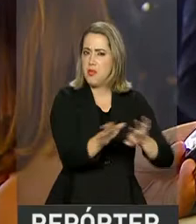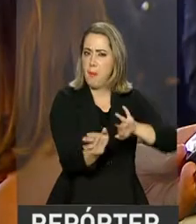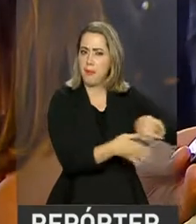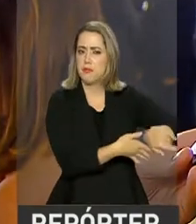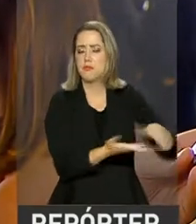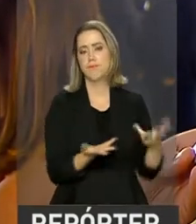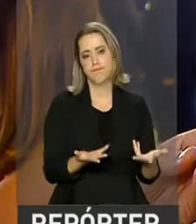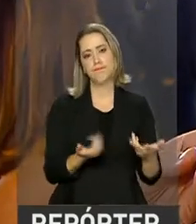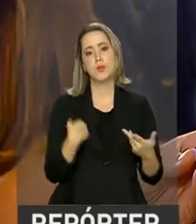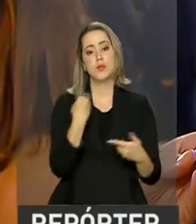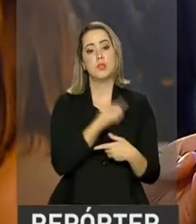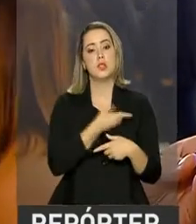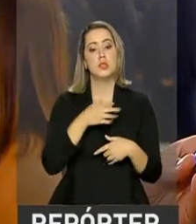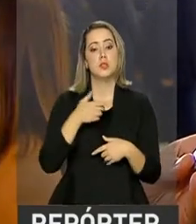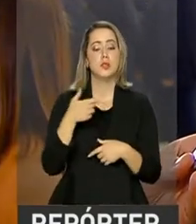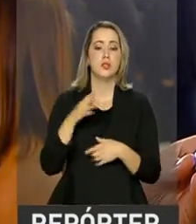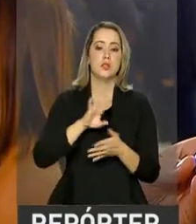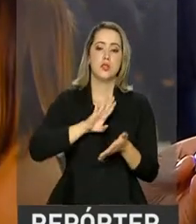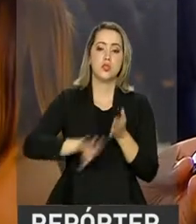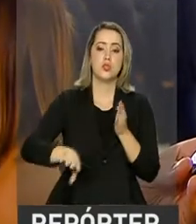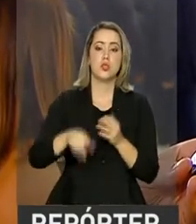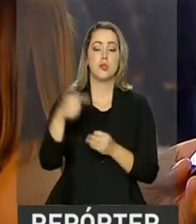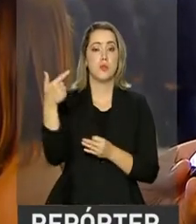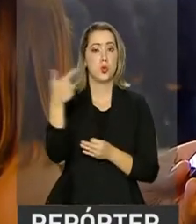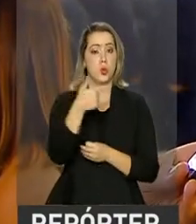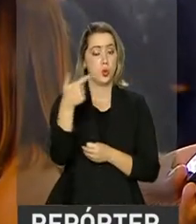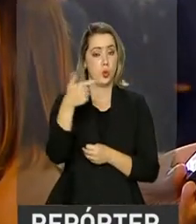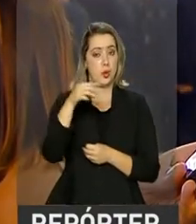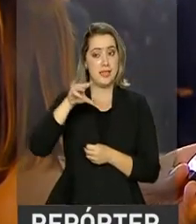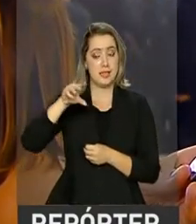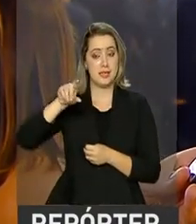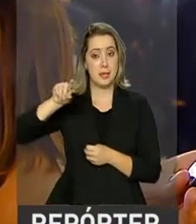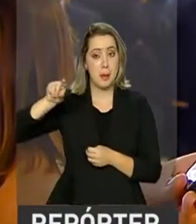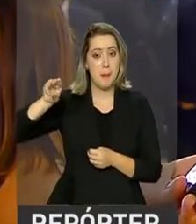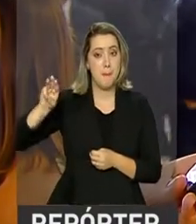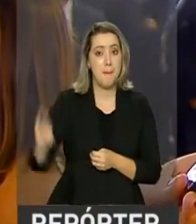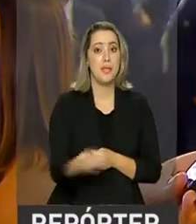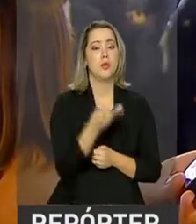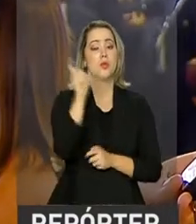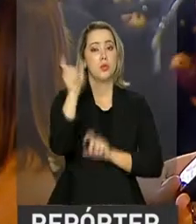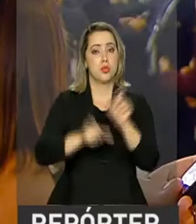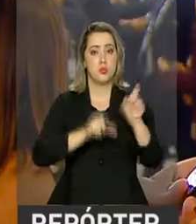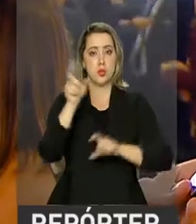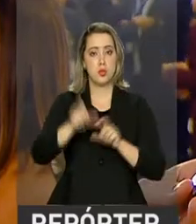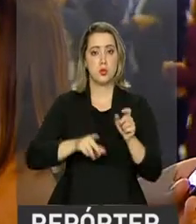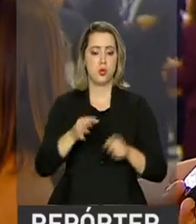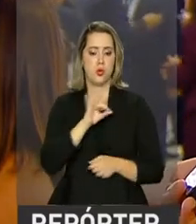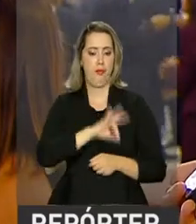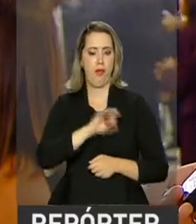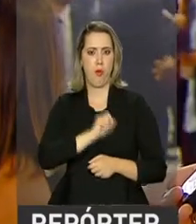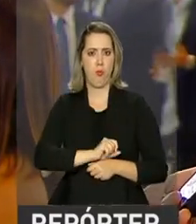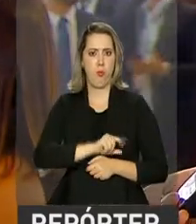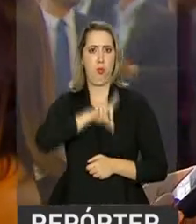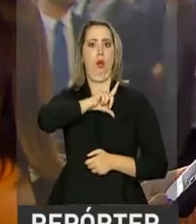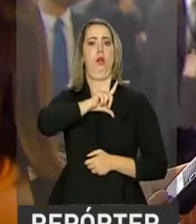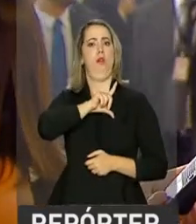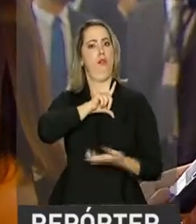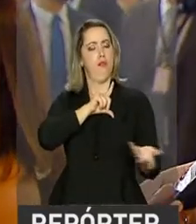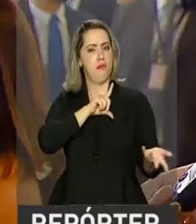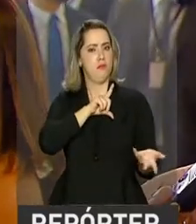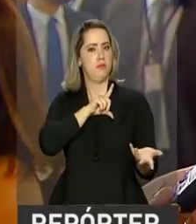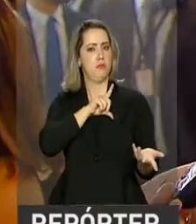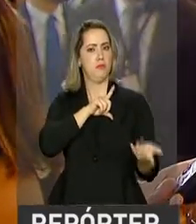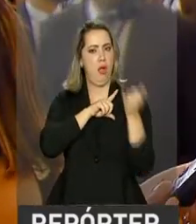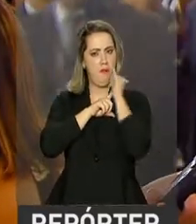tiramos 2 milhões e 800 mil famílias do programa que tinham renda acima do que elas declaravam, né?